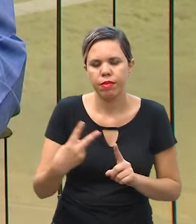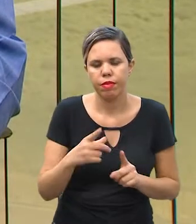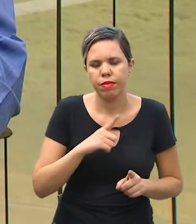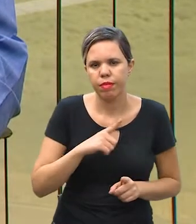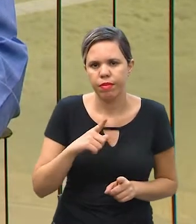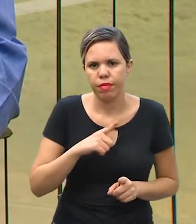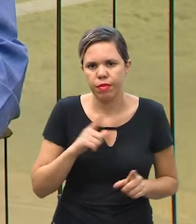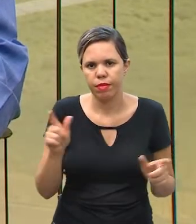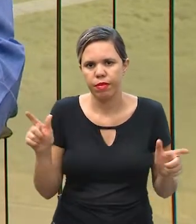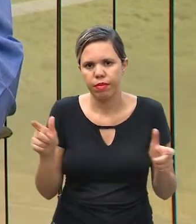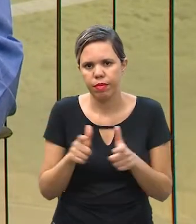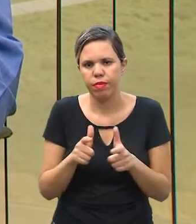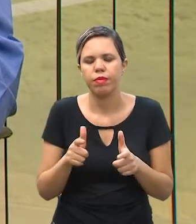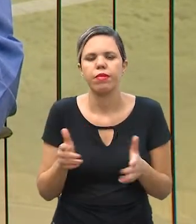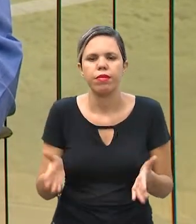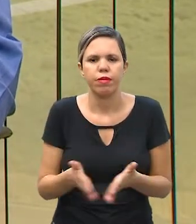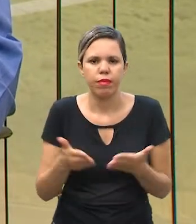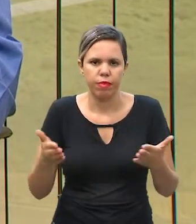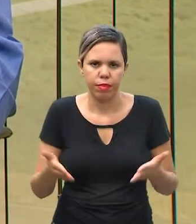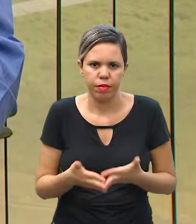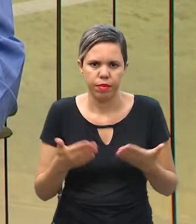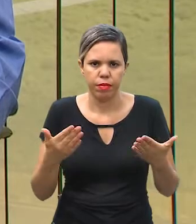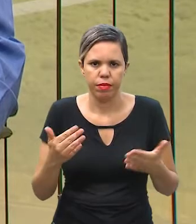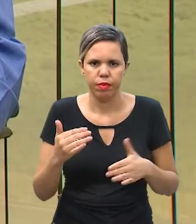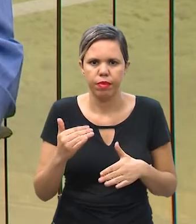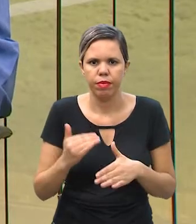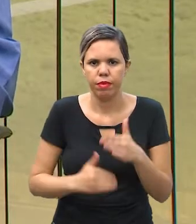de que haja menos diferenças, né,